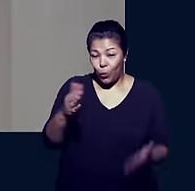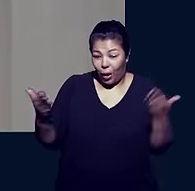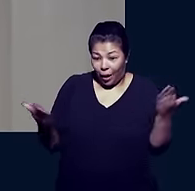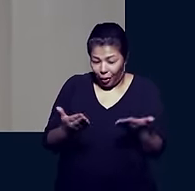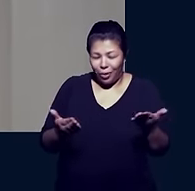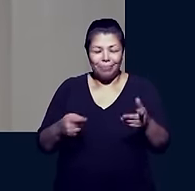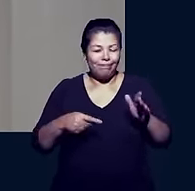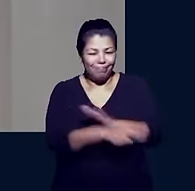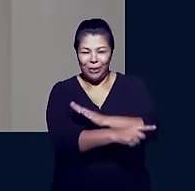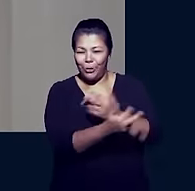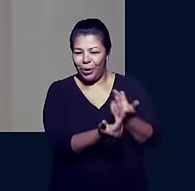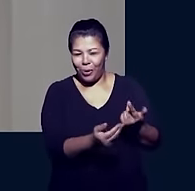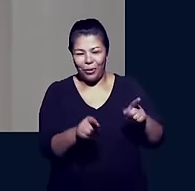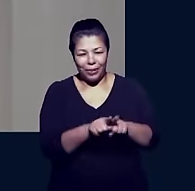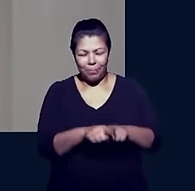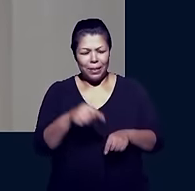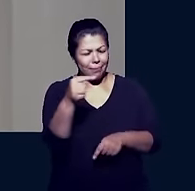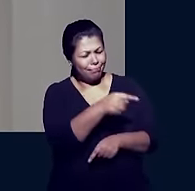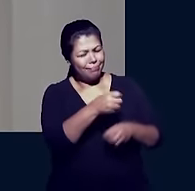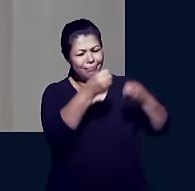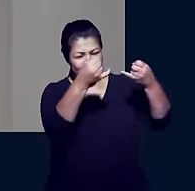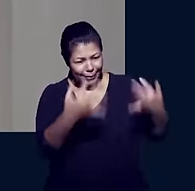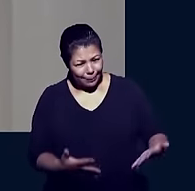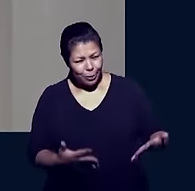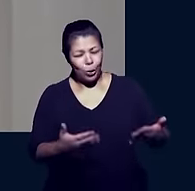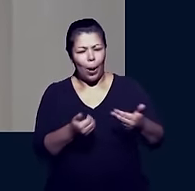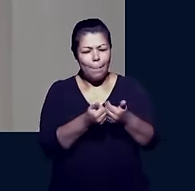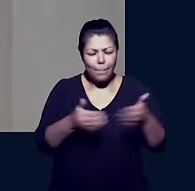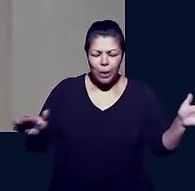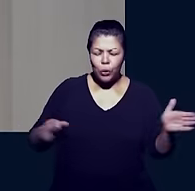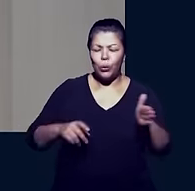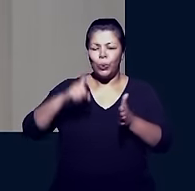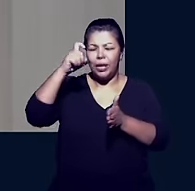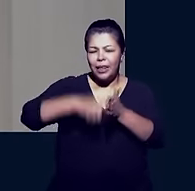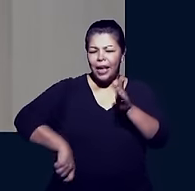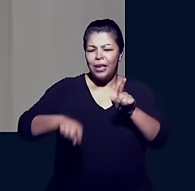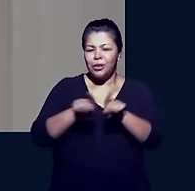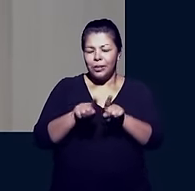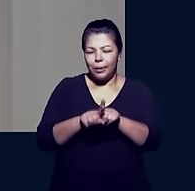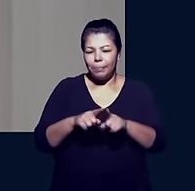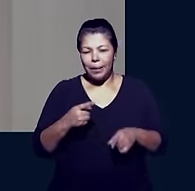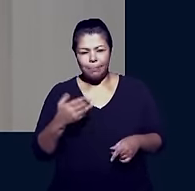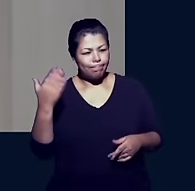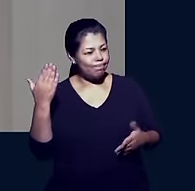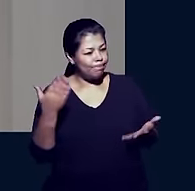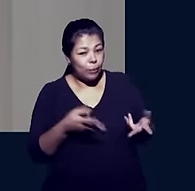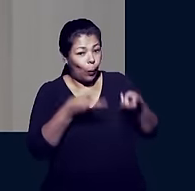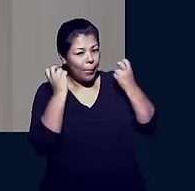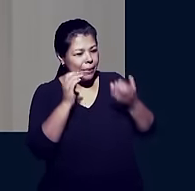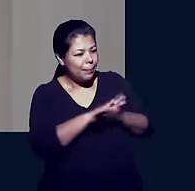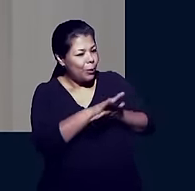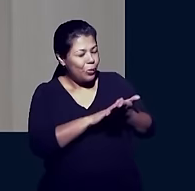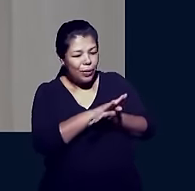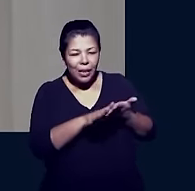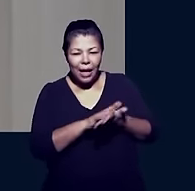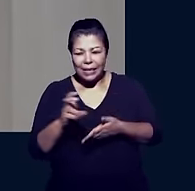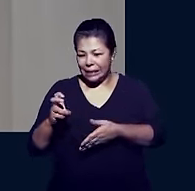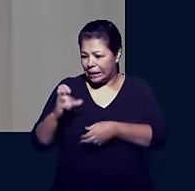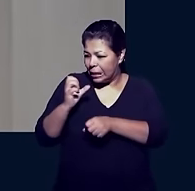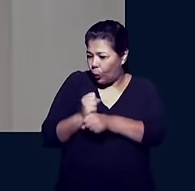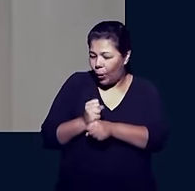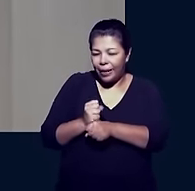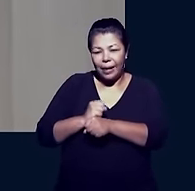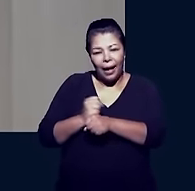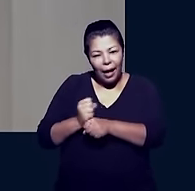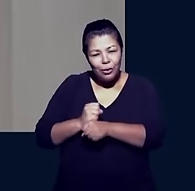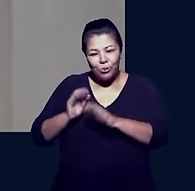comentou da abertura das taxas que não se viu nada parecido nos últimos 50 anos hou alguma né alguma chacoalhada